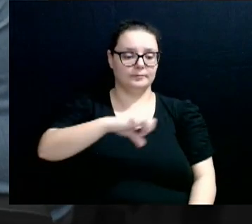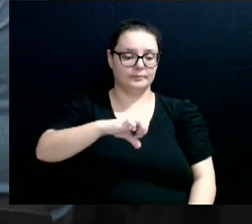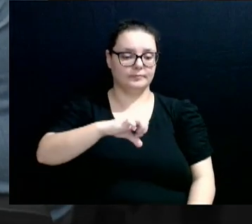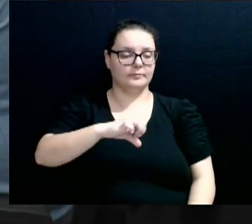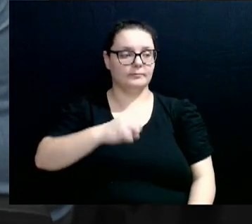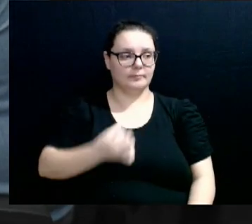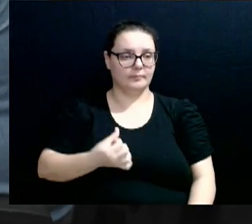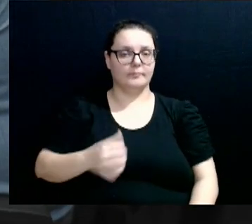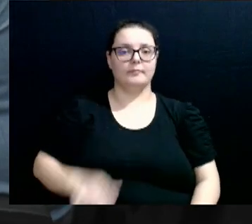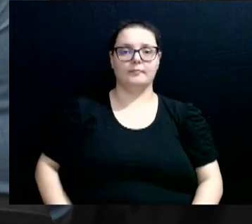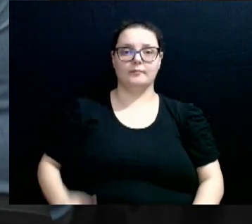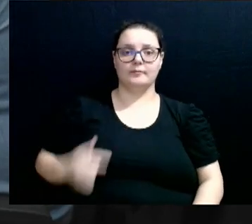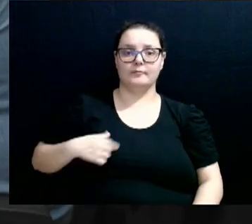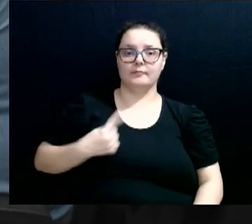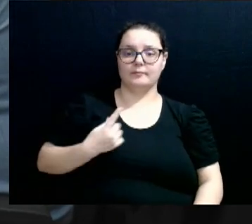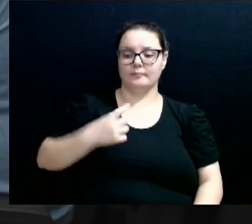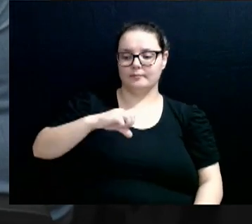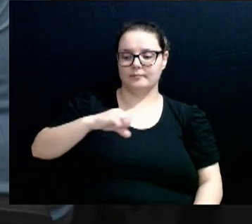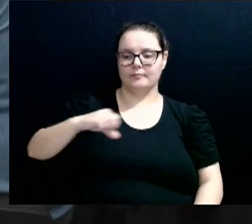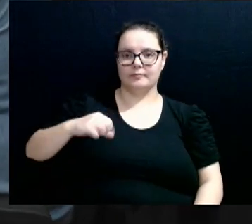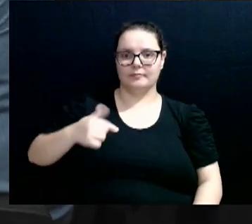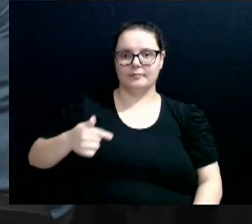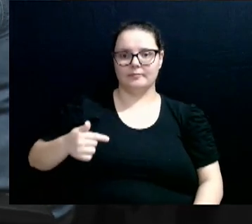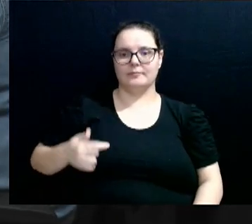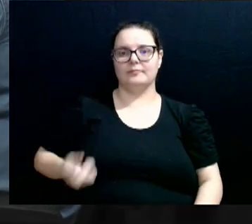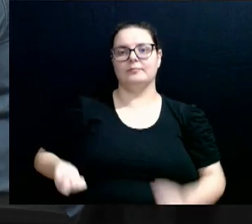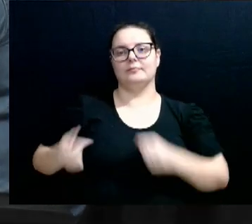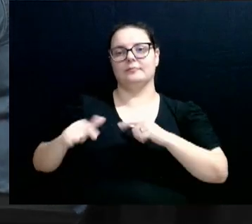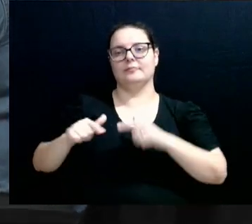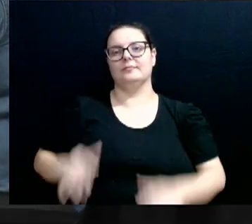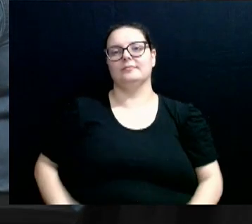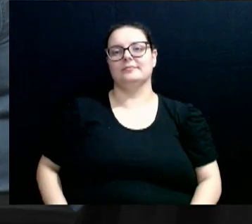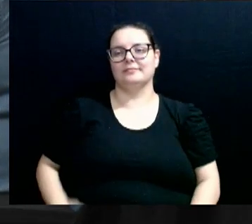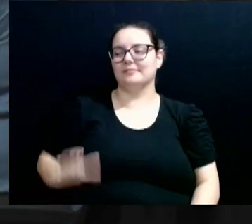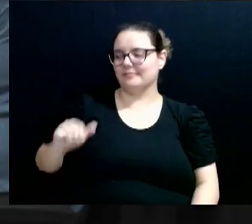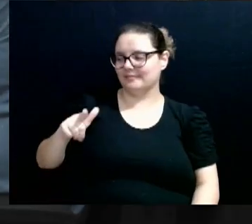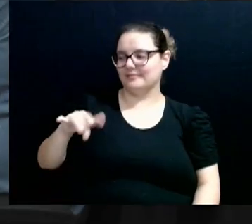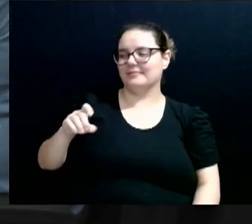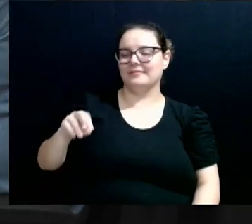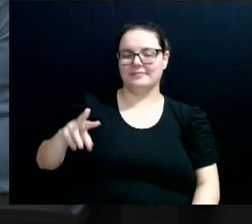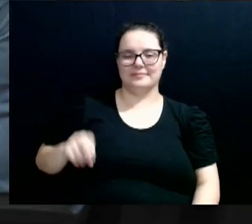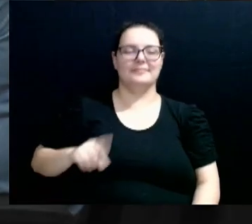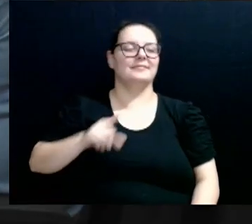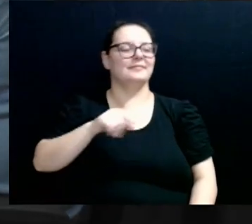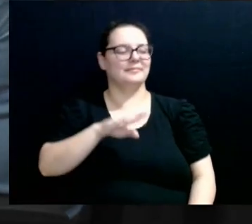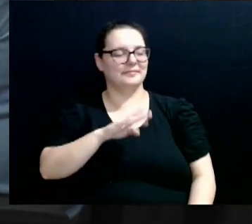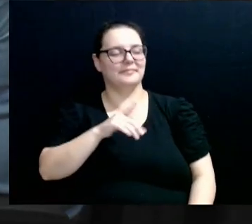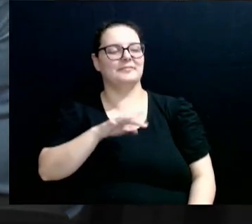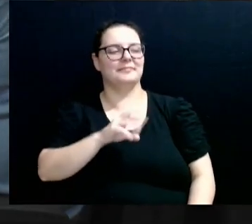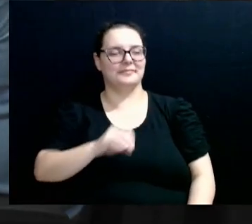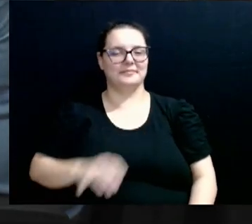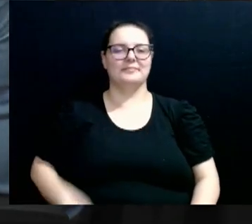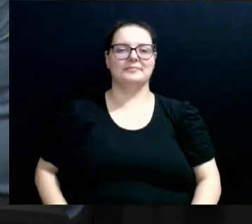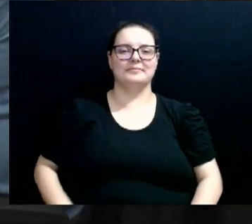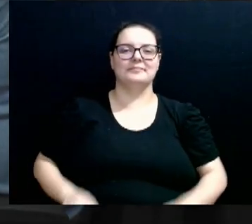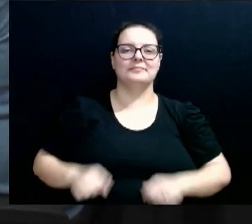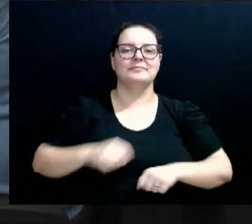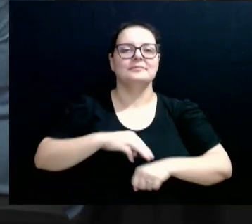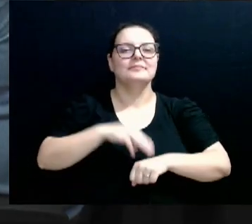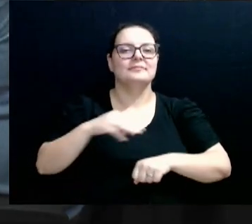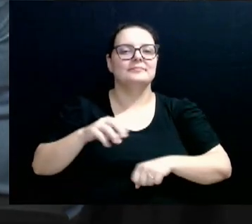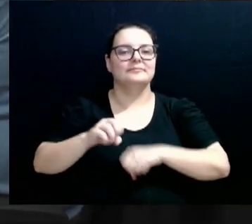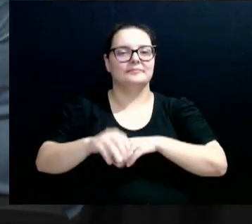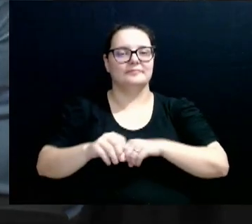ano mais velho, então você tá tudo certo. Você é meu calouro, né? Você é meu bicho. Bicho. Concluiu o mestrado em Educação, né, com foco em currículo,